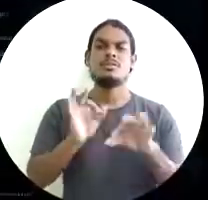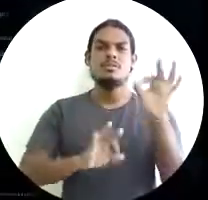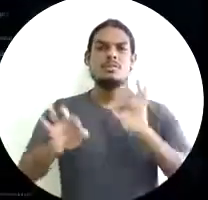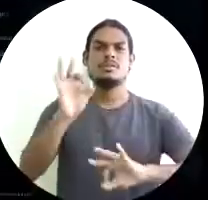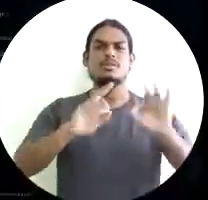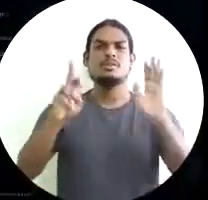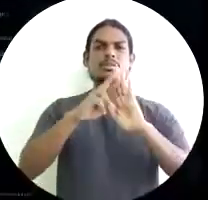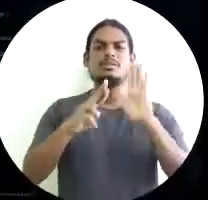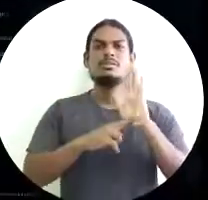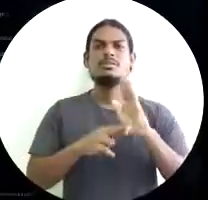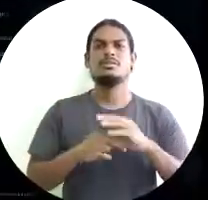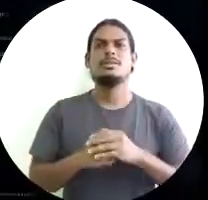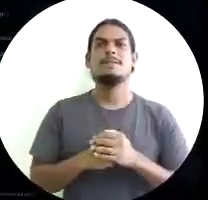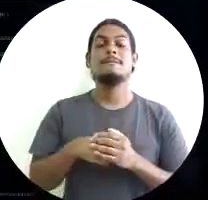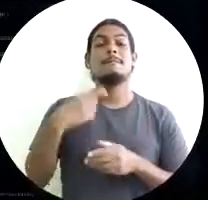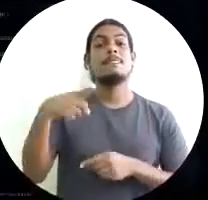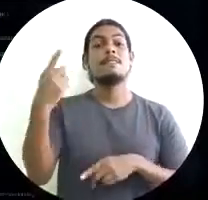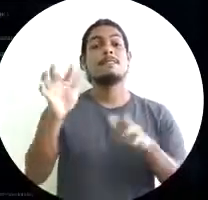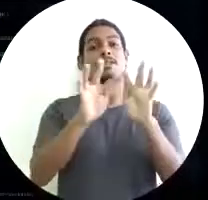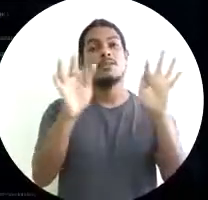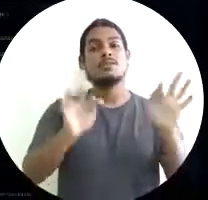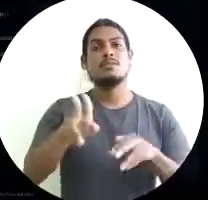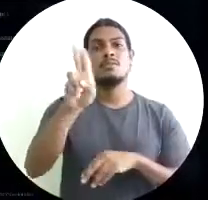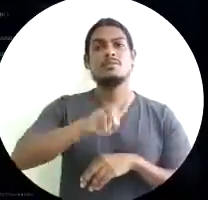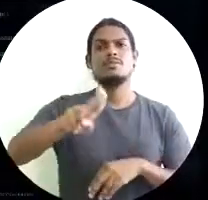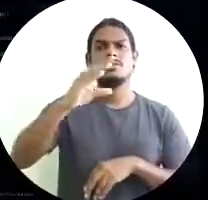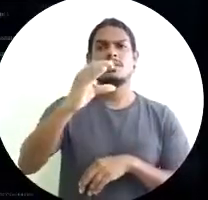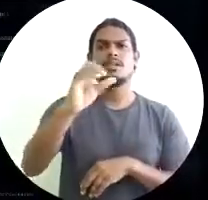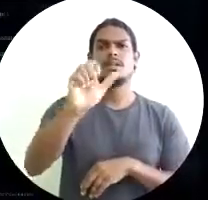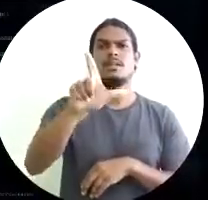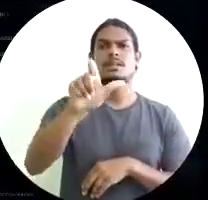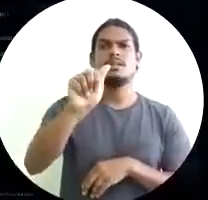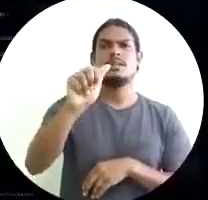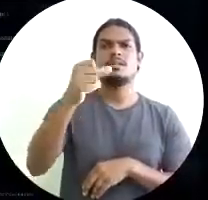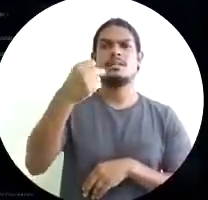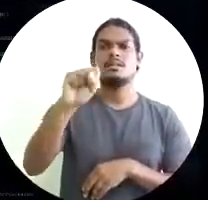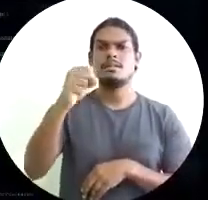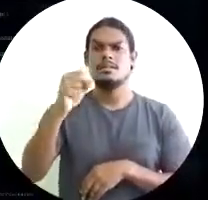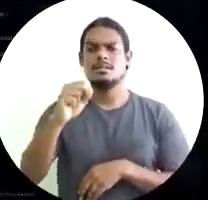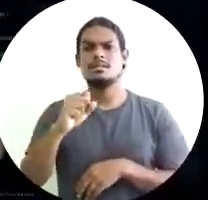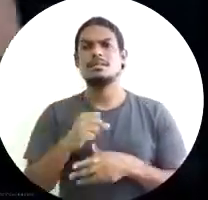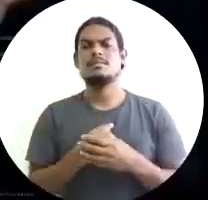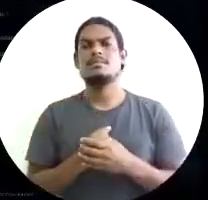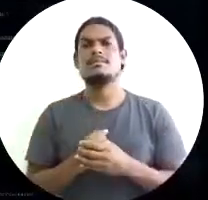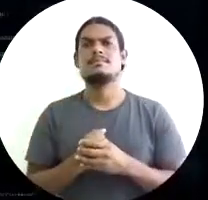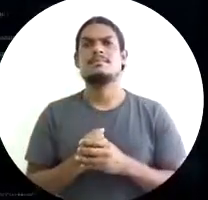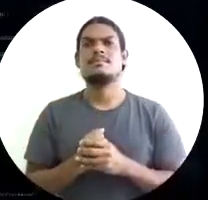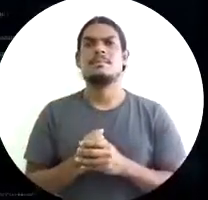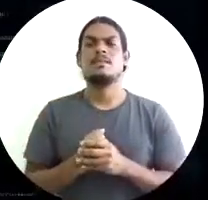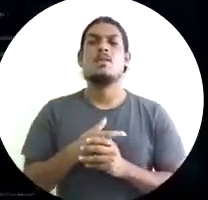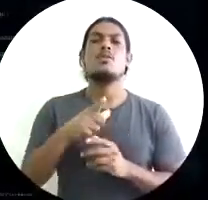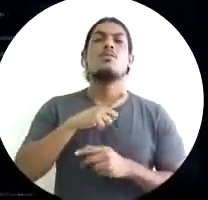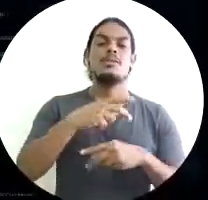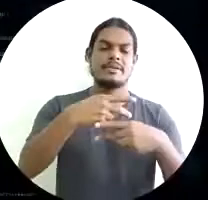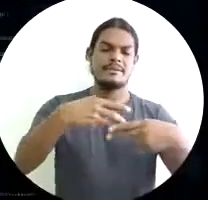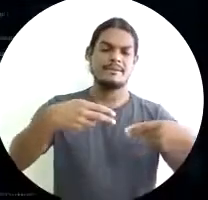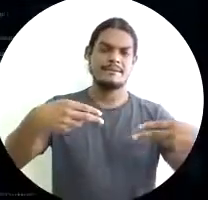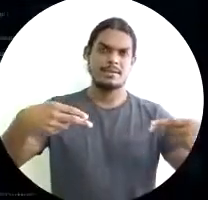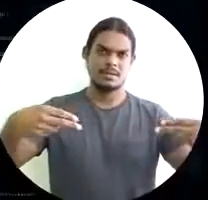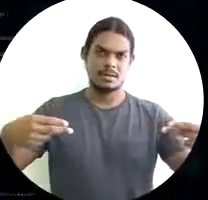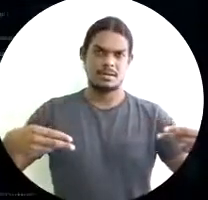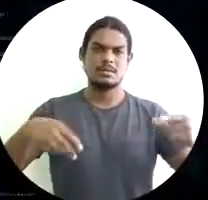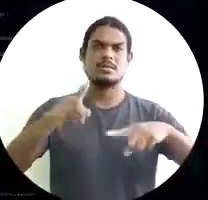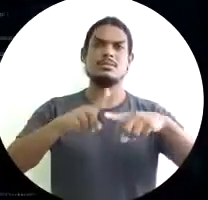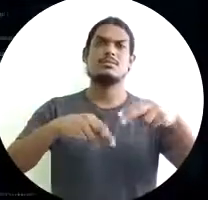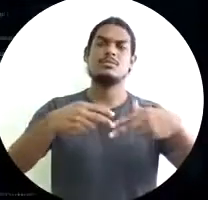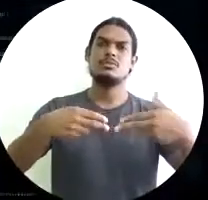daquele elemento. Uma outra forma é através das classes. Então, quando a gente tem vários elementos que